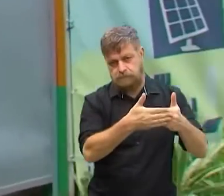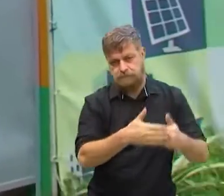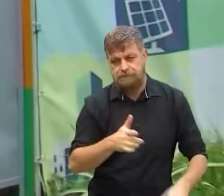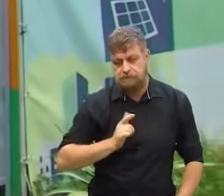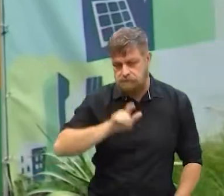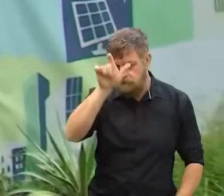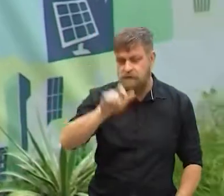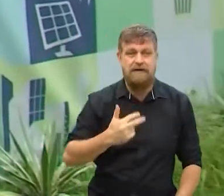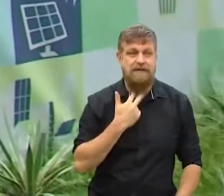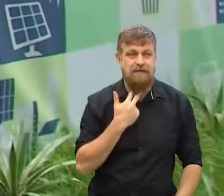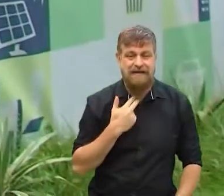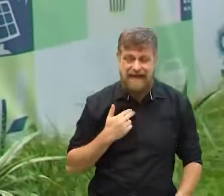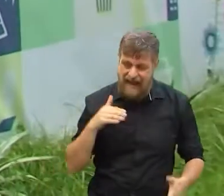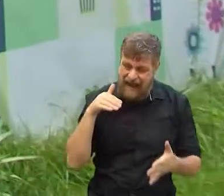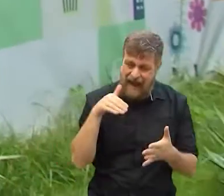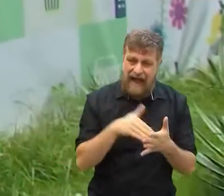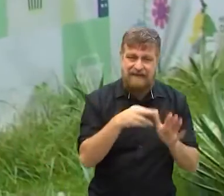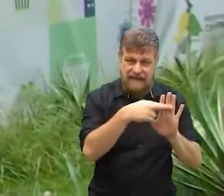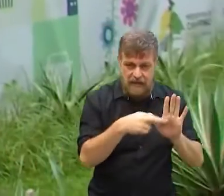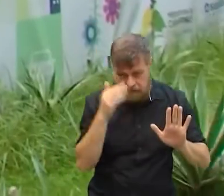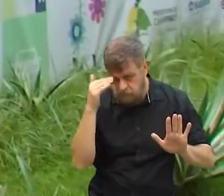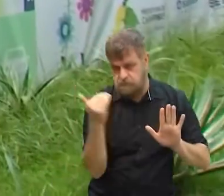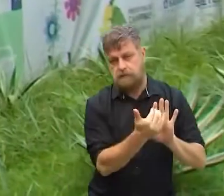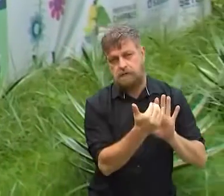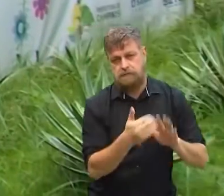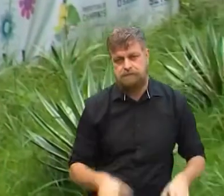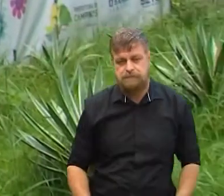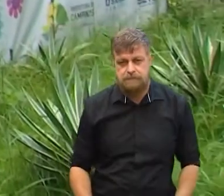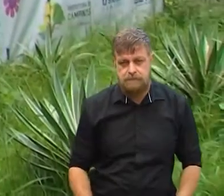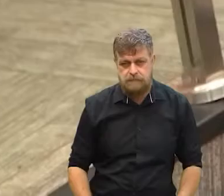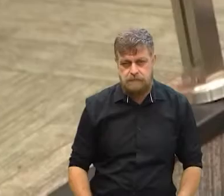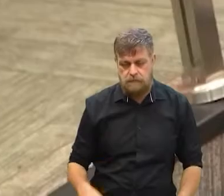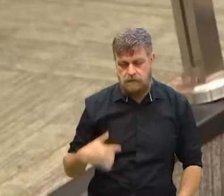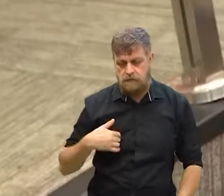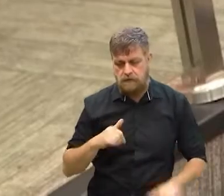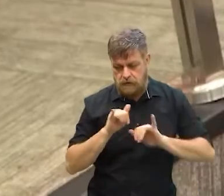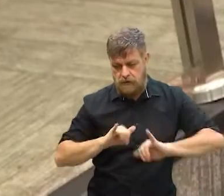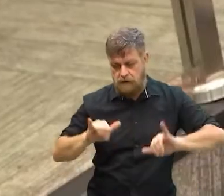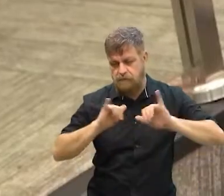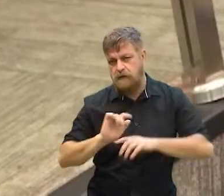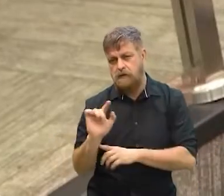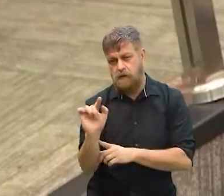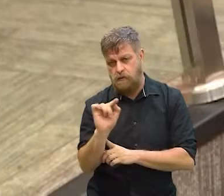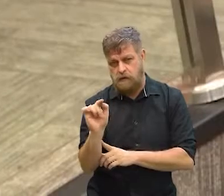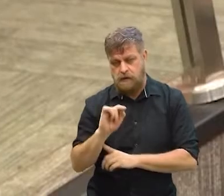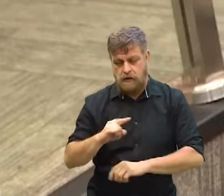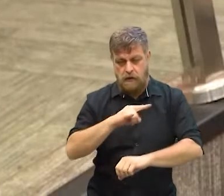das atividades do infrator até a regularização da ilegalidade apurada. O que a gente fala é